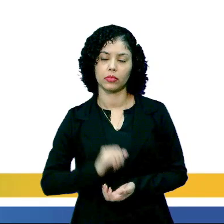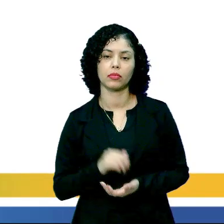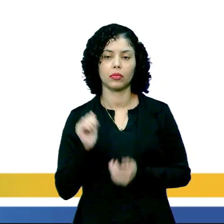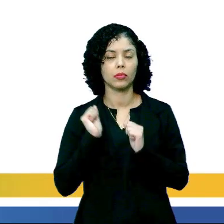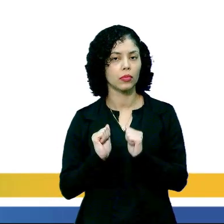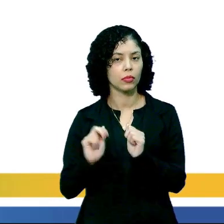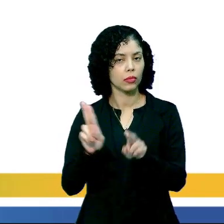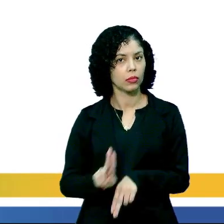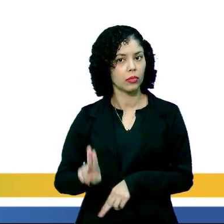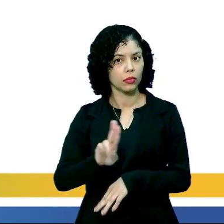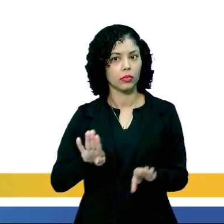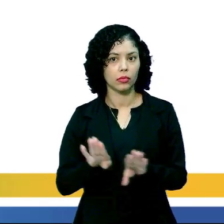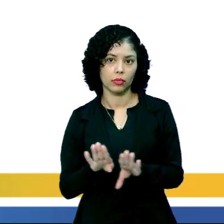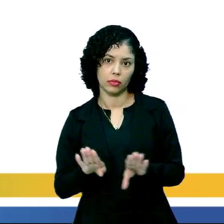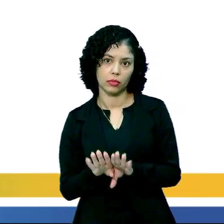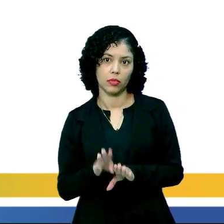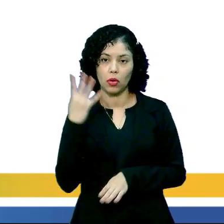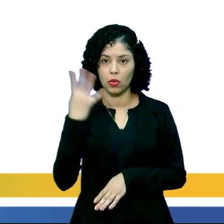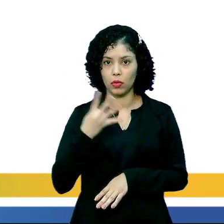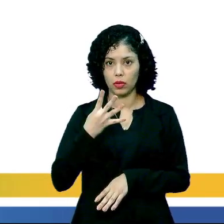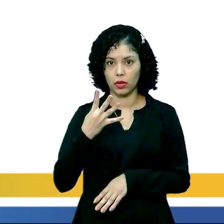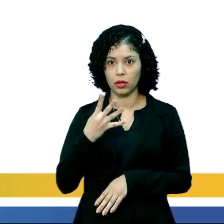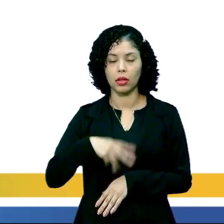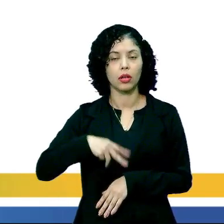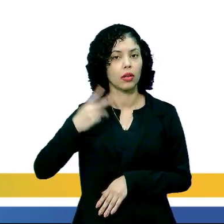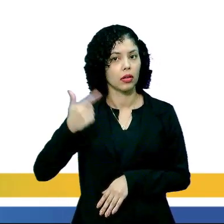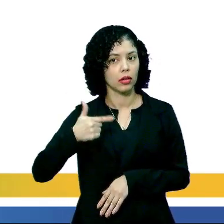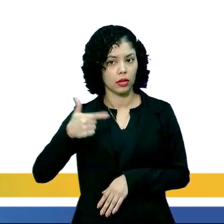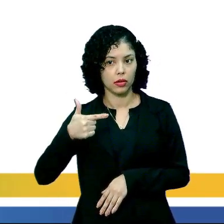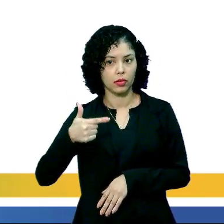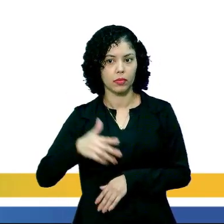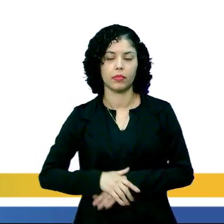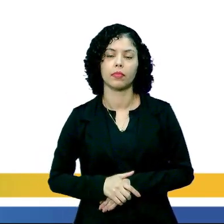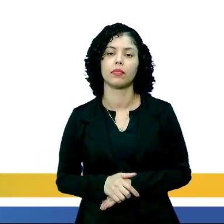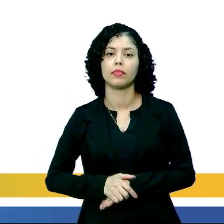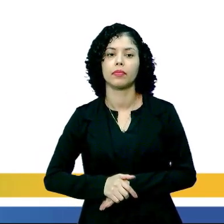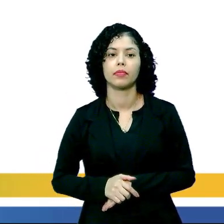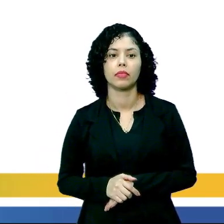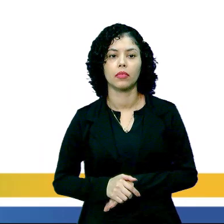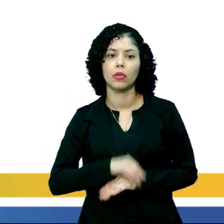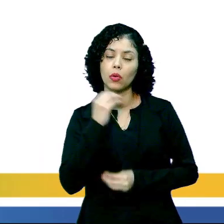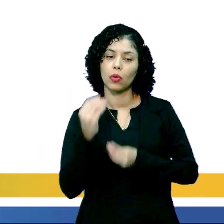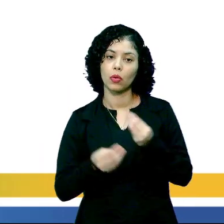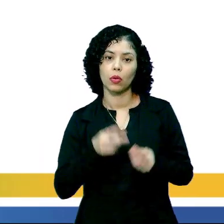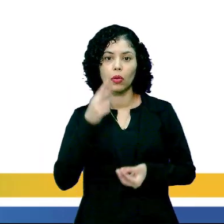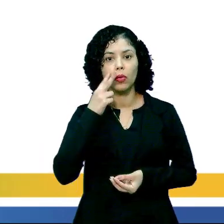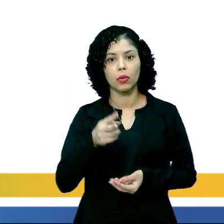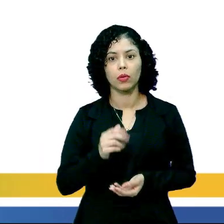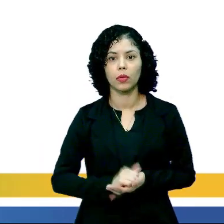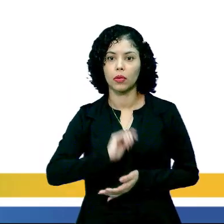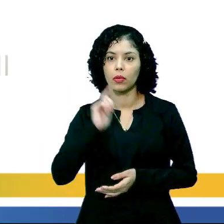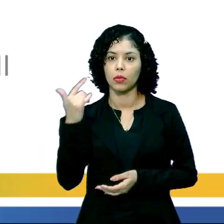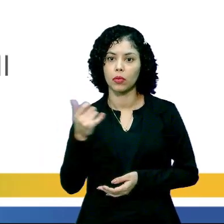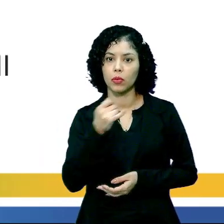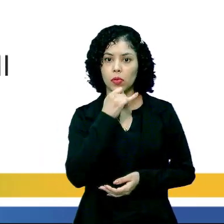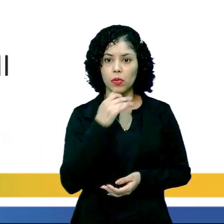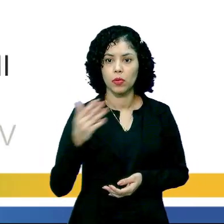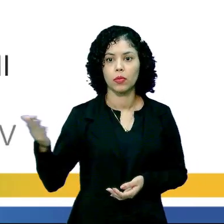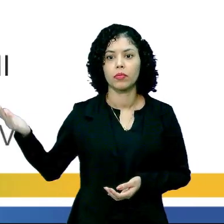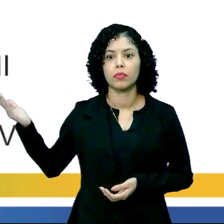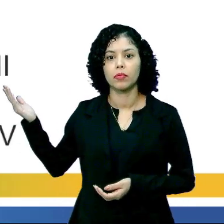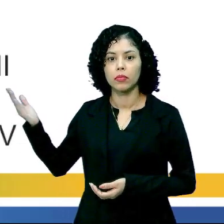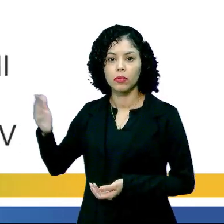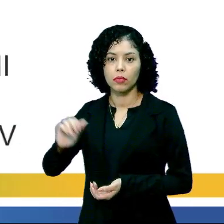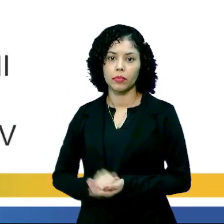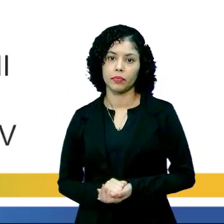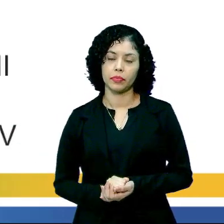usar hidróxido de estanho quatro e hidróxido de estanho dois como nós vamos ver os outros exemplos Olha só